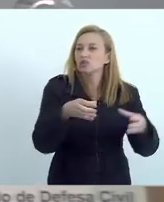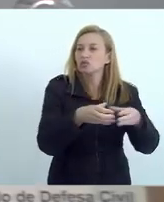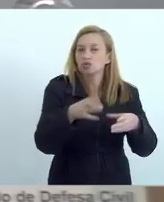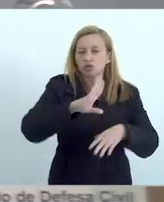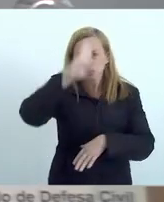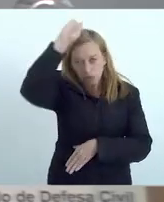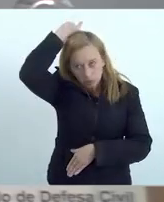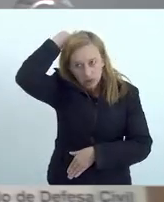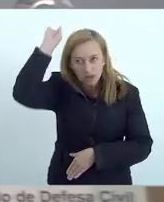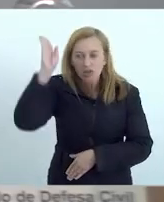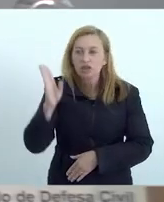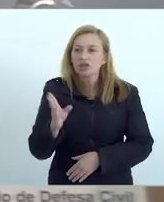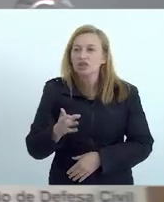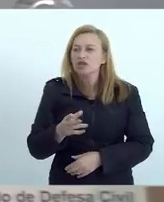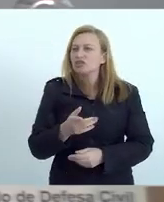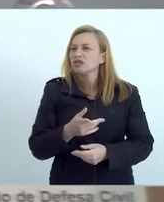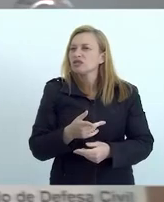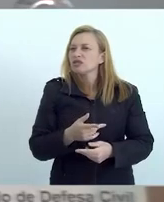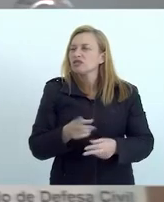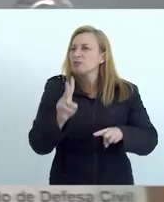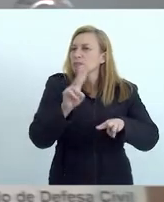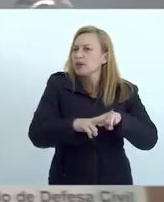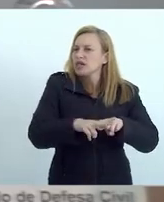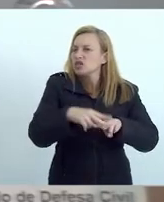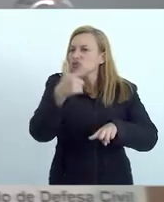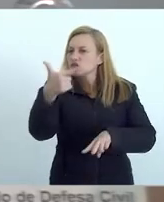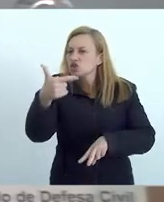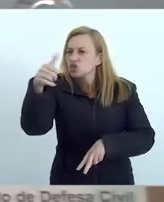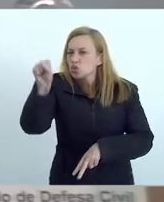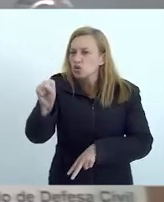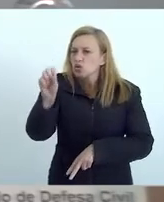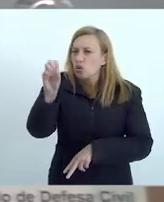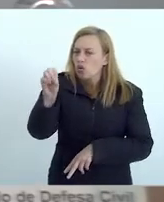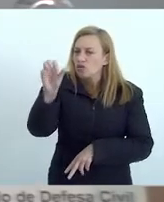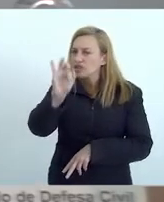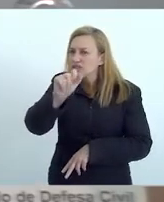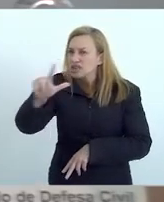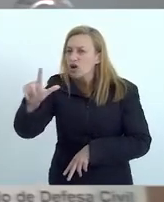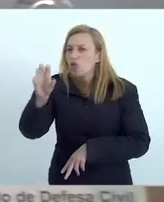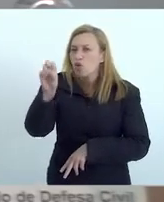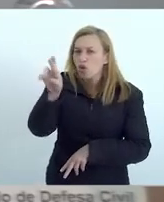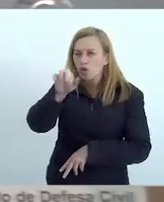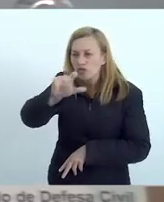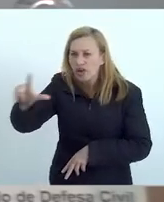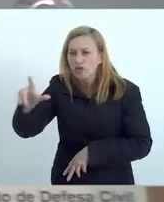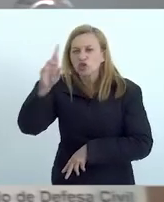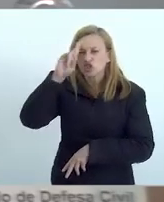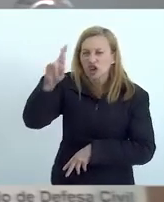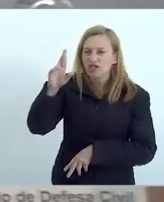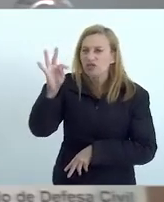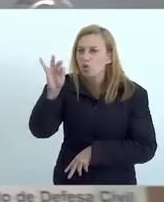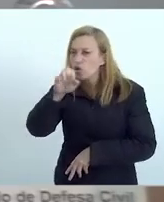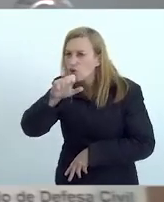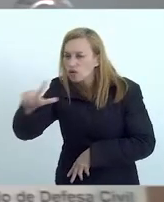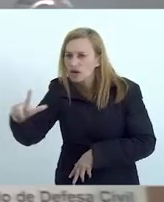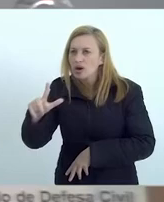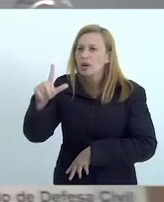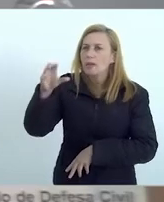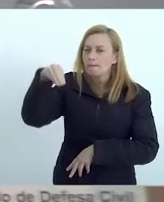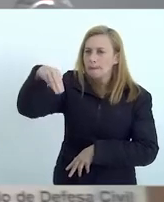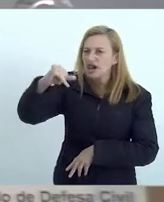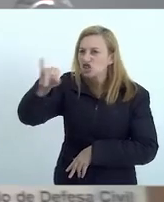corpo de bombeiros que levaram levou preso 28 oficiais coronéis tenentes-coronéis e majores